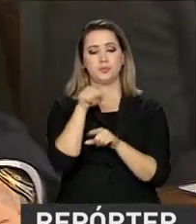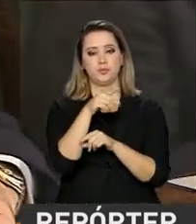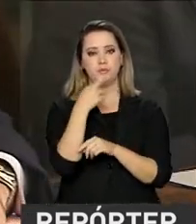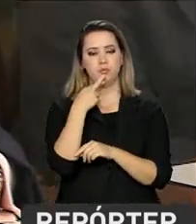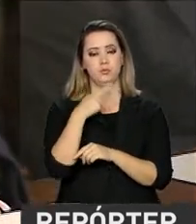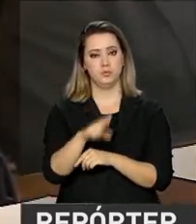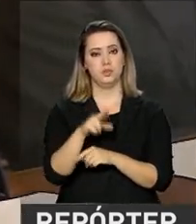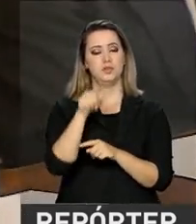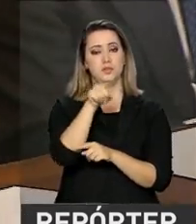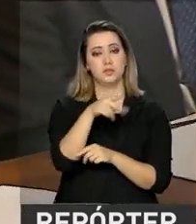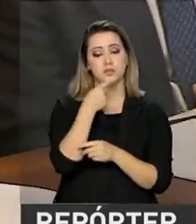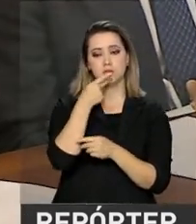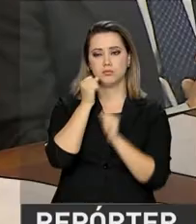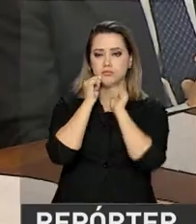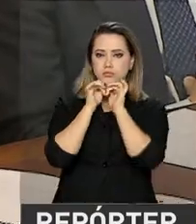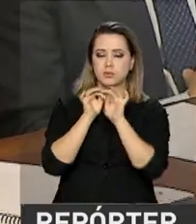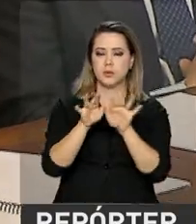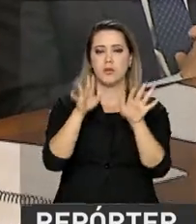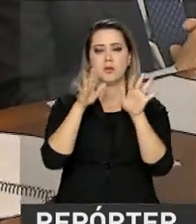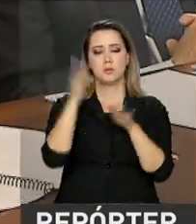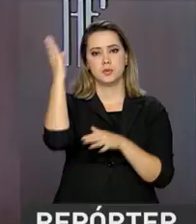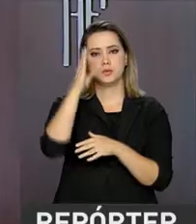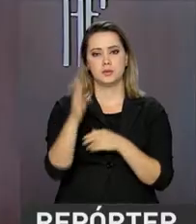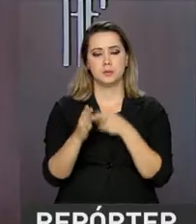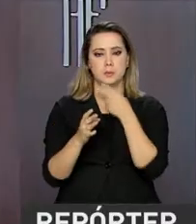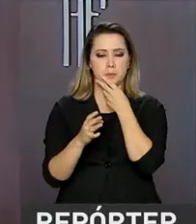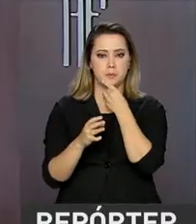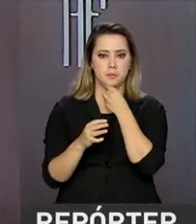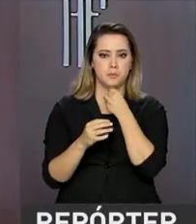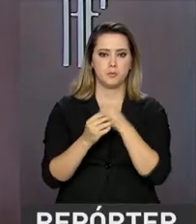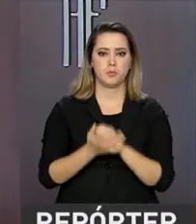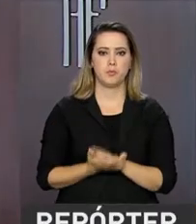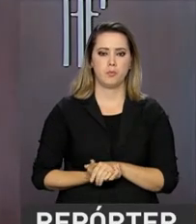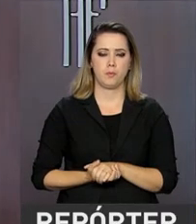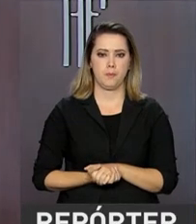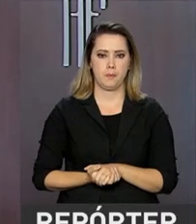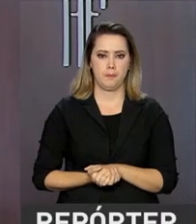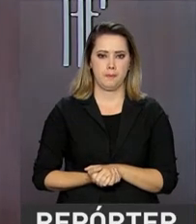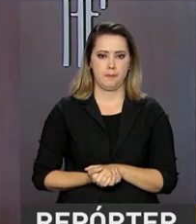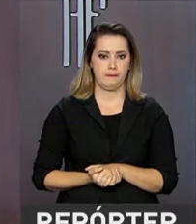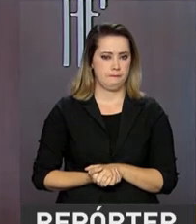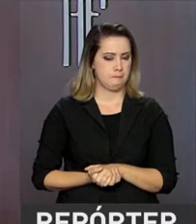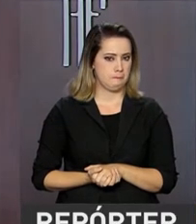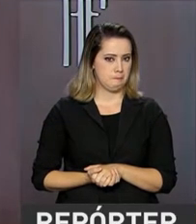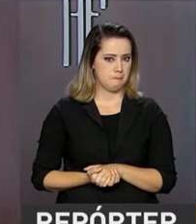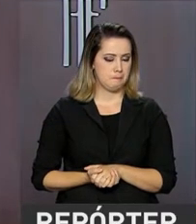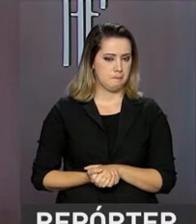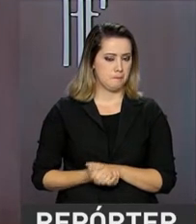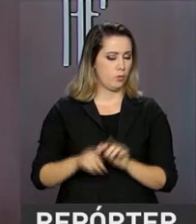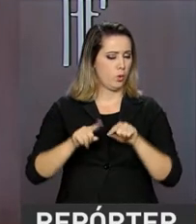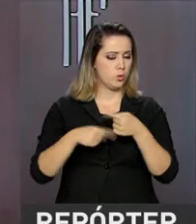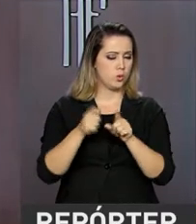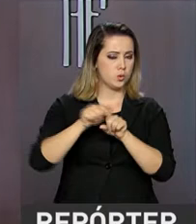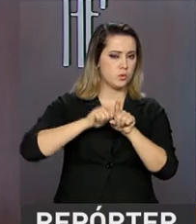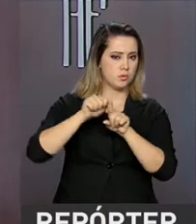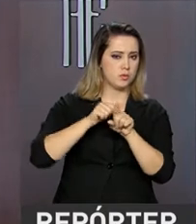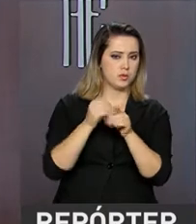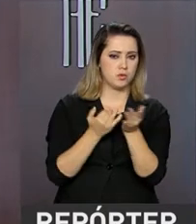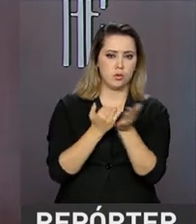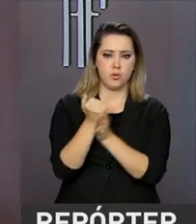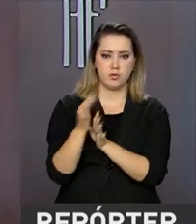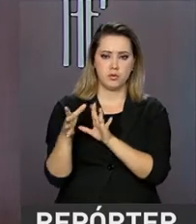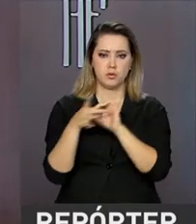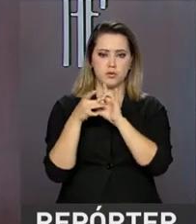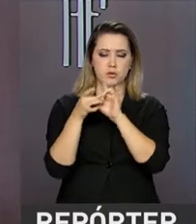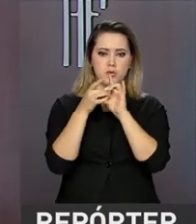faria transmitiu aos brasileiros neste próximo mês vamos ter anúncios para começar a fazer e pinheiral se a